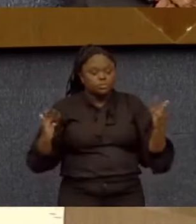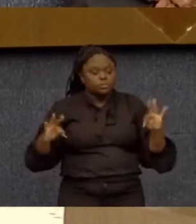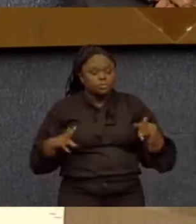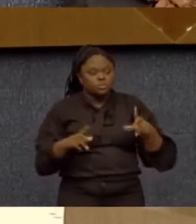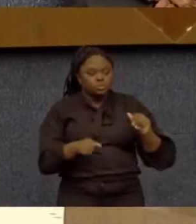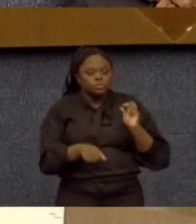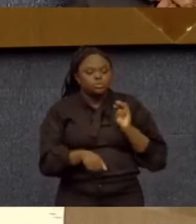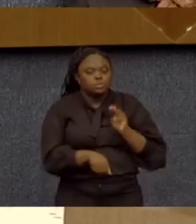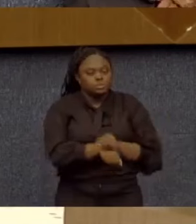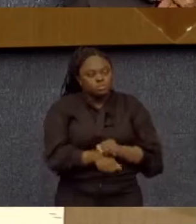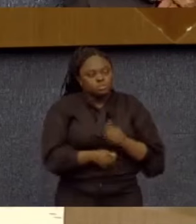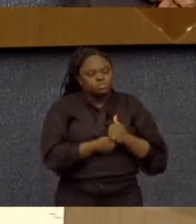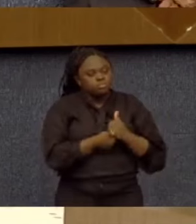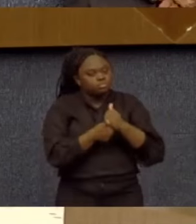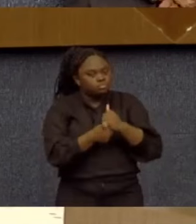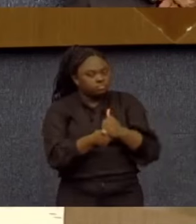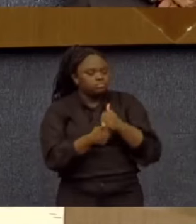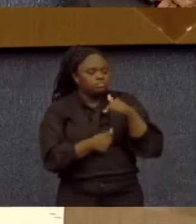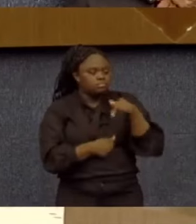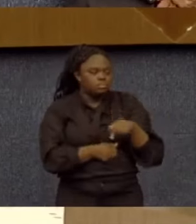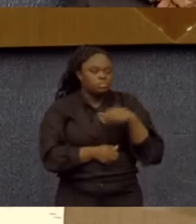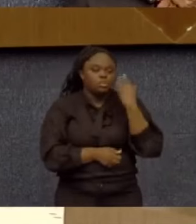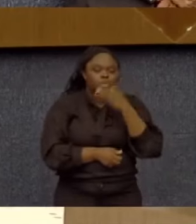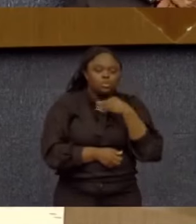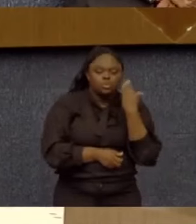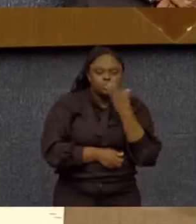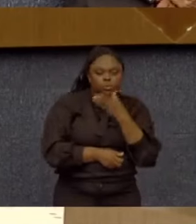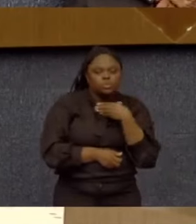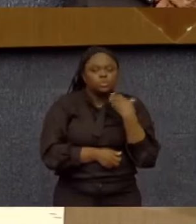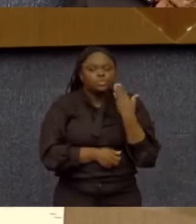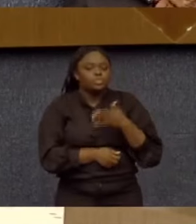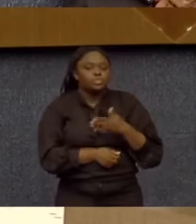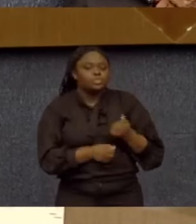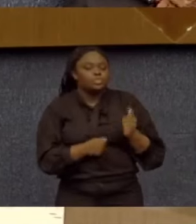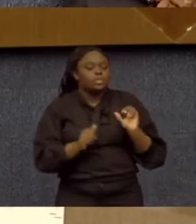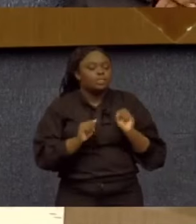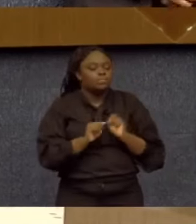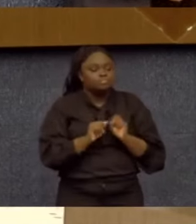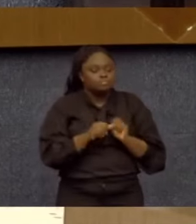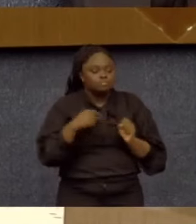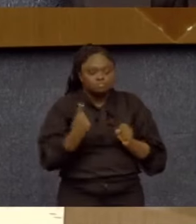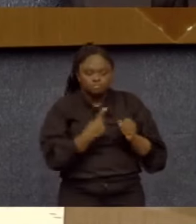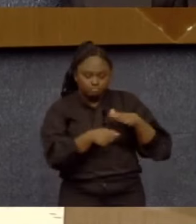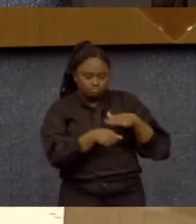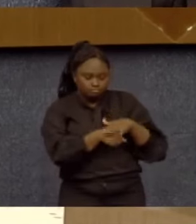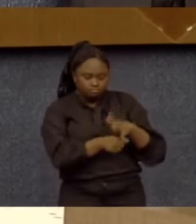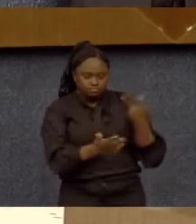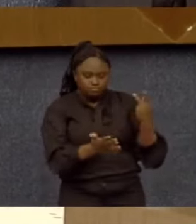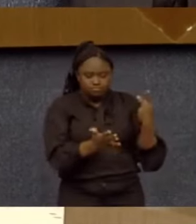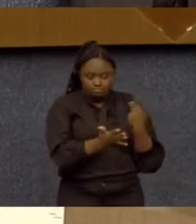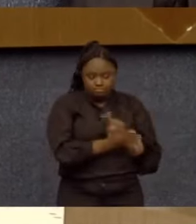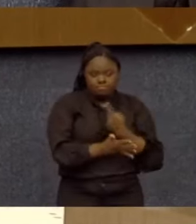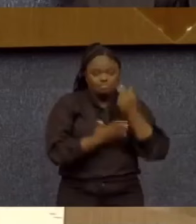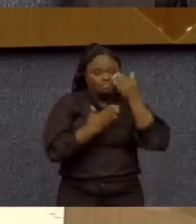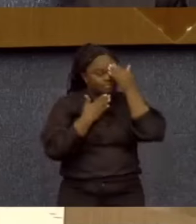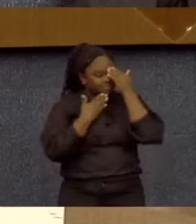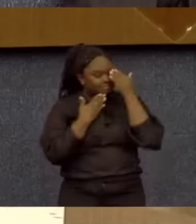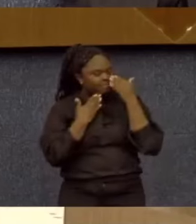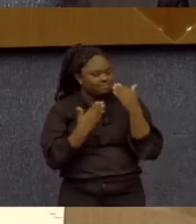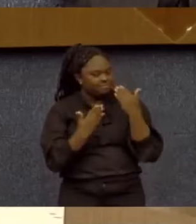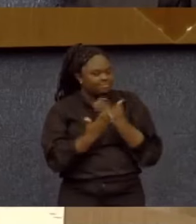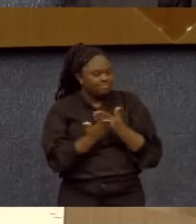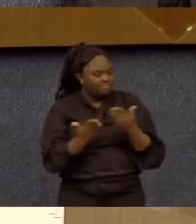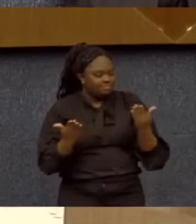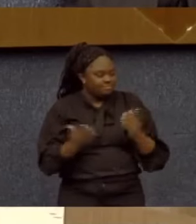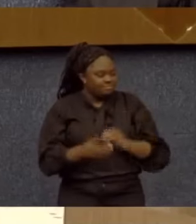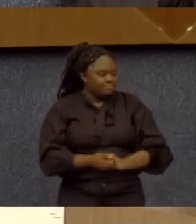monitores, colaboradores aqui presentes, músicos que fazem a nossa noite acontecer, o meu muito obrigado.